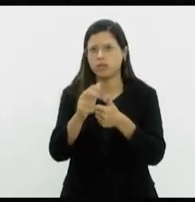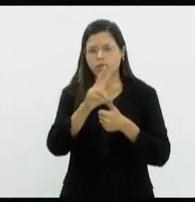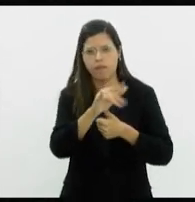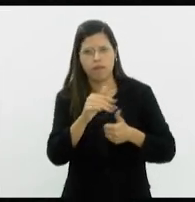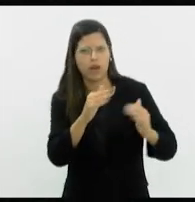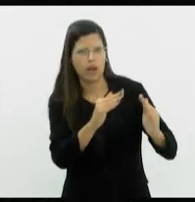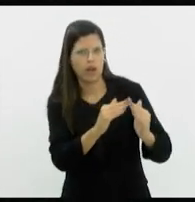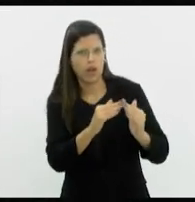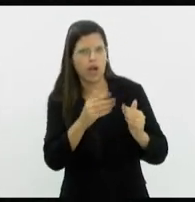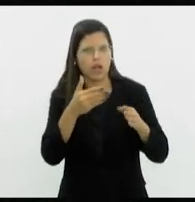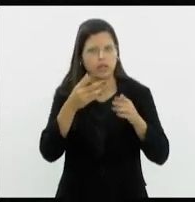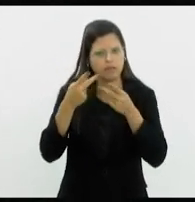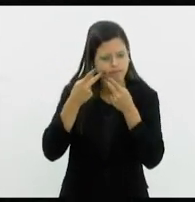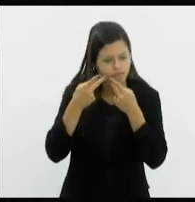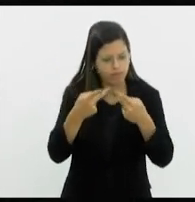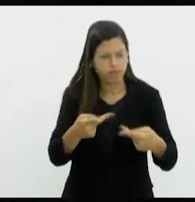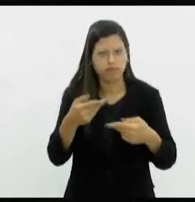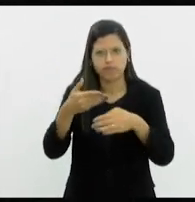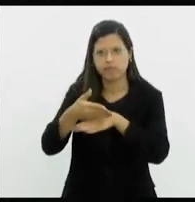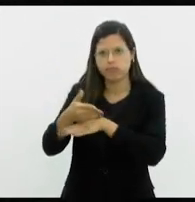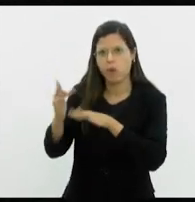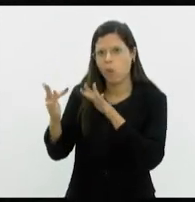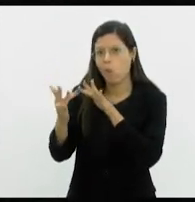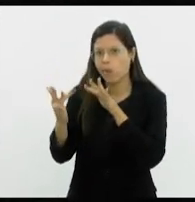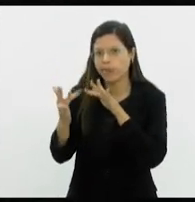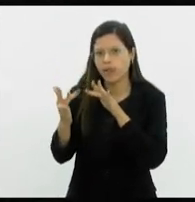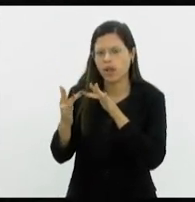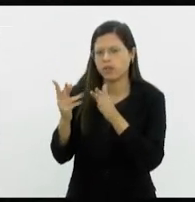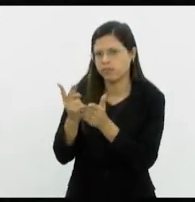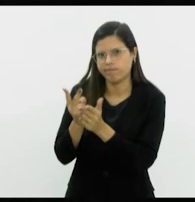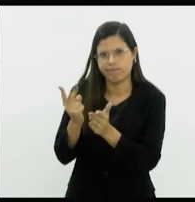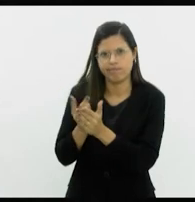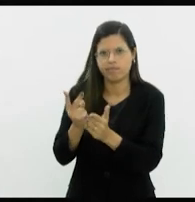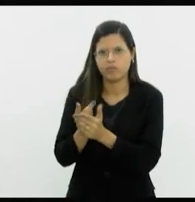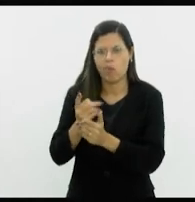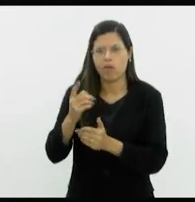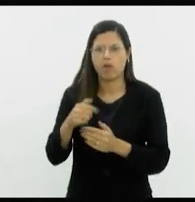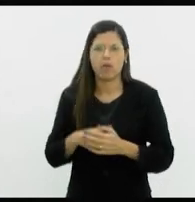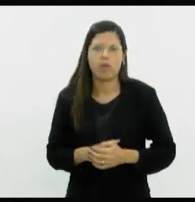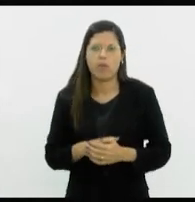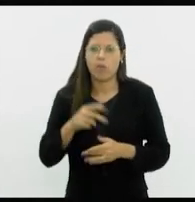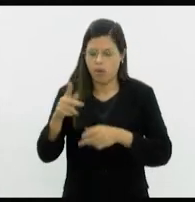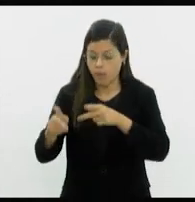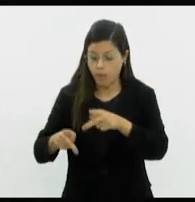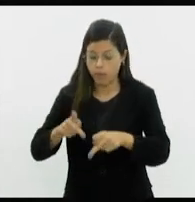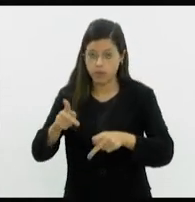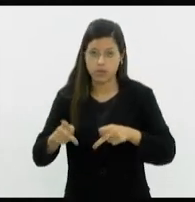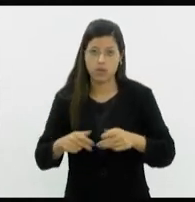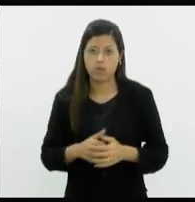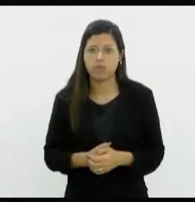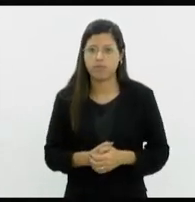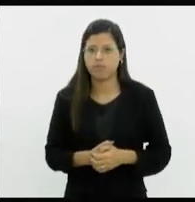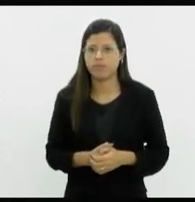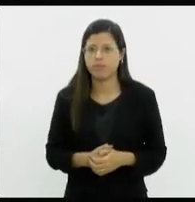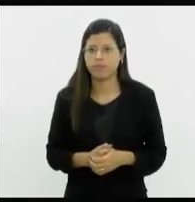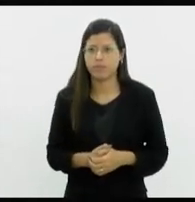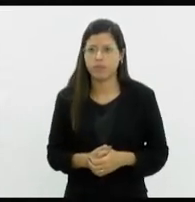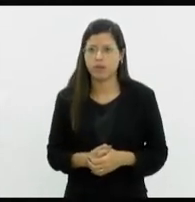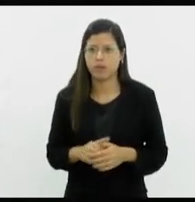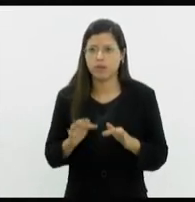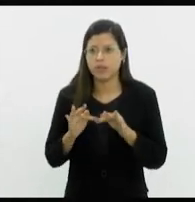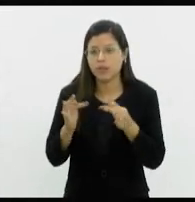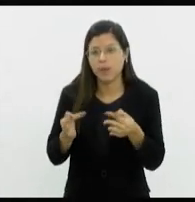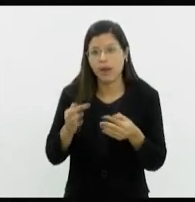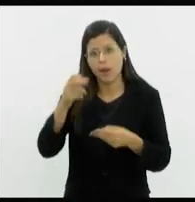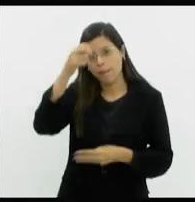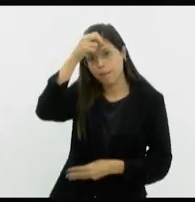são eles que fazem o cuidado e o contato contínuo com a população. E, simplesmente, a